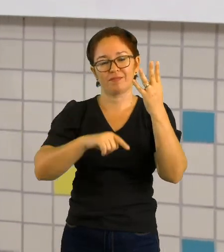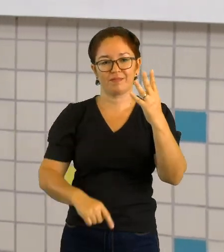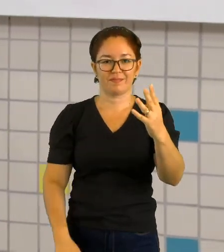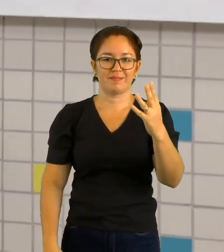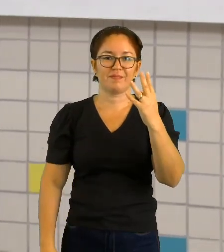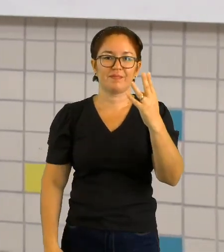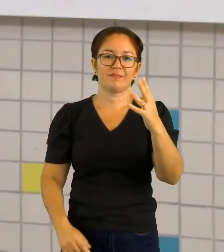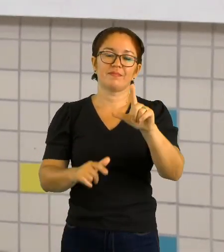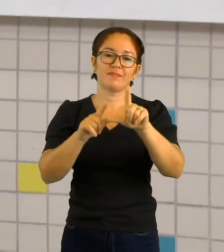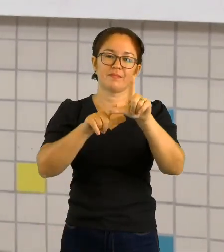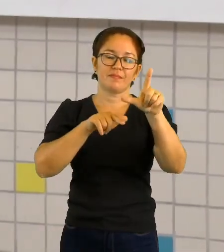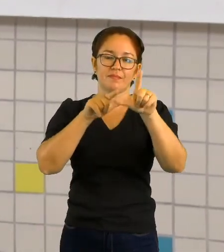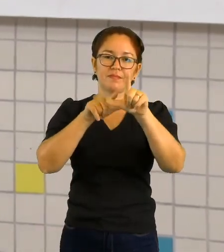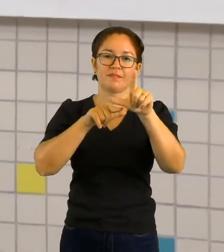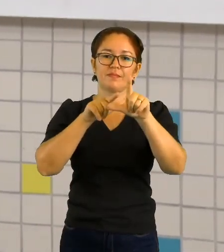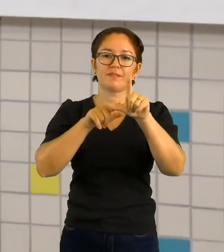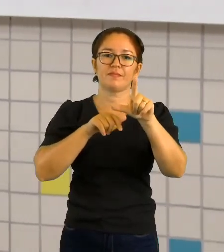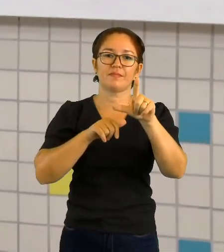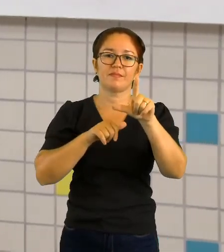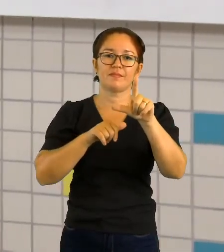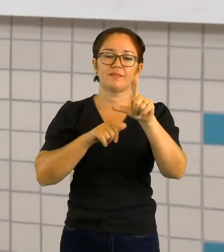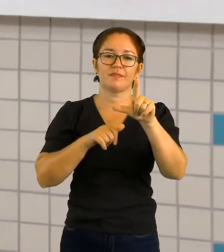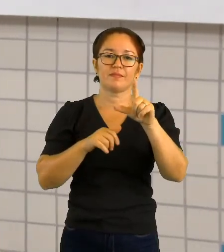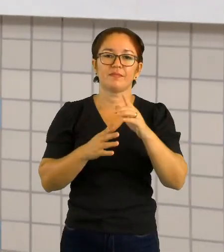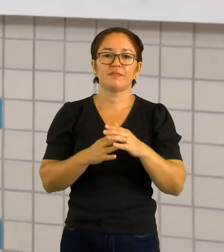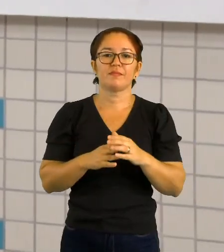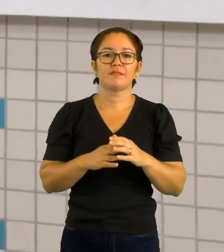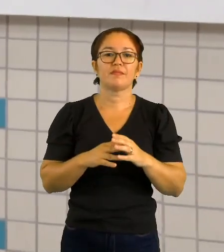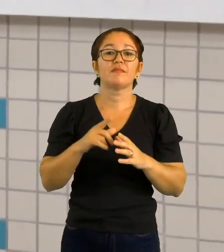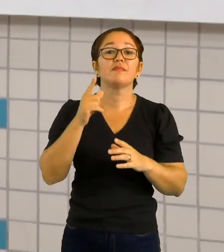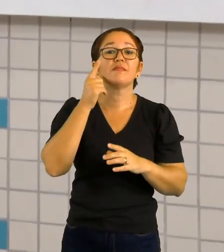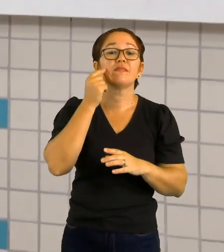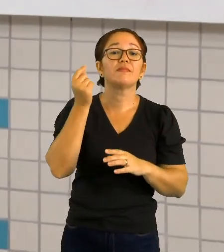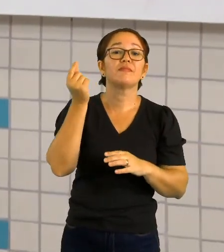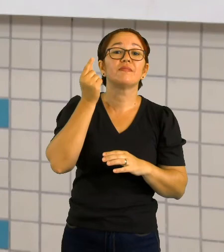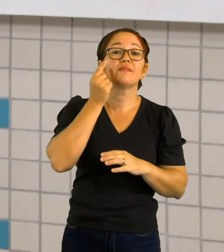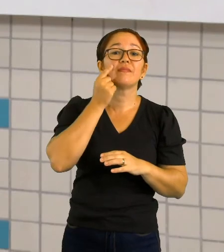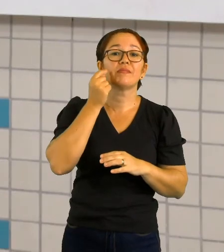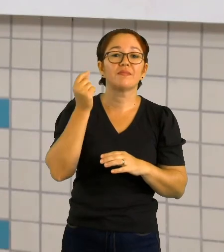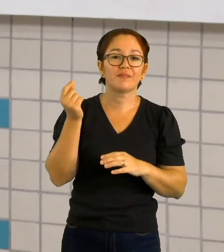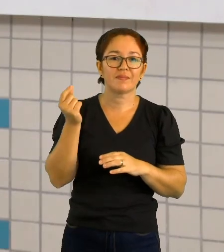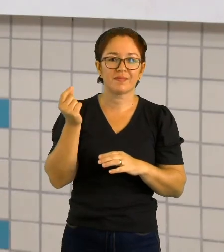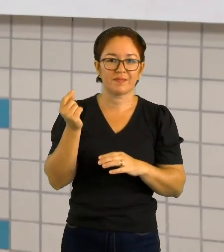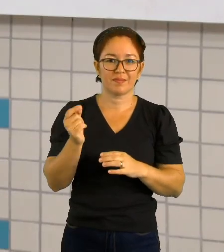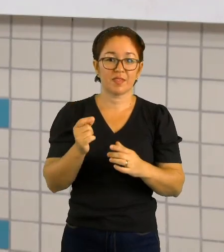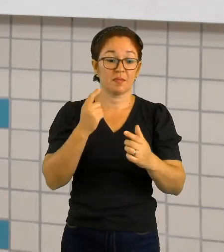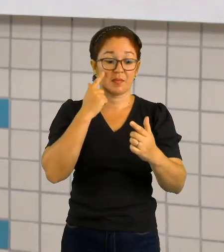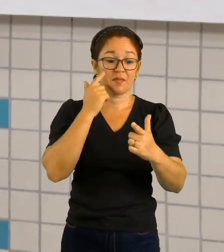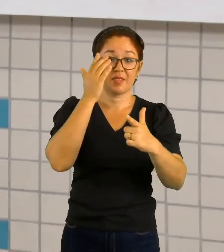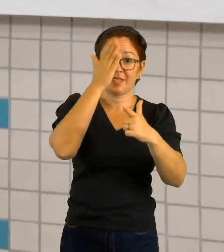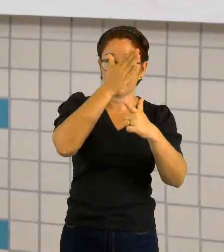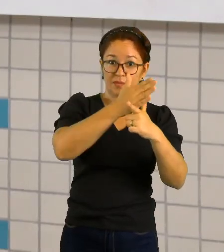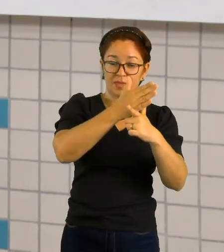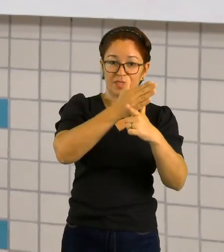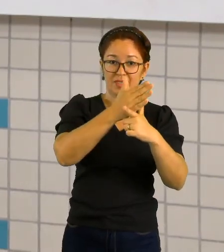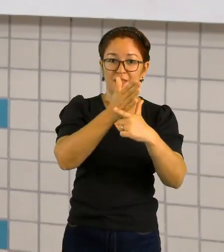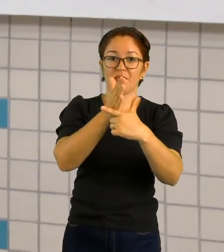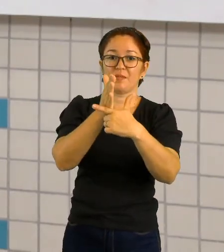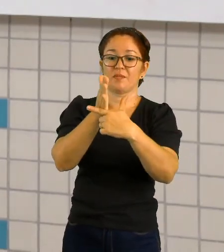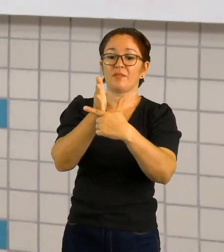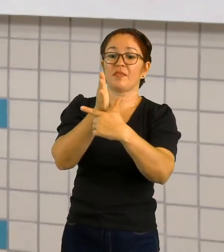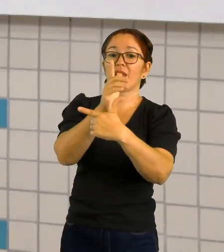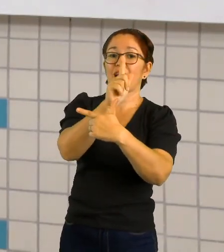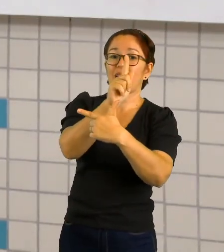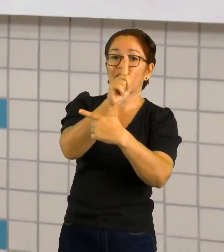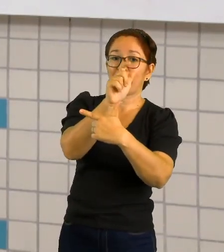4 letras. E aí, gato. Vamos separar as sílabas aqui da palavra gato.